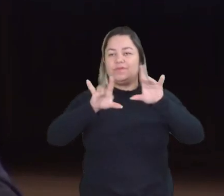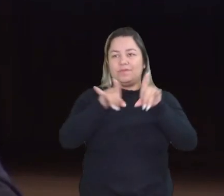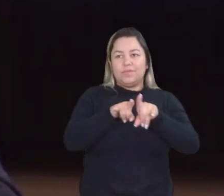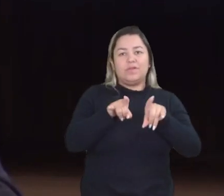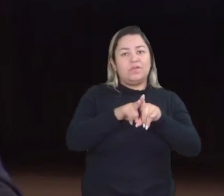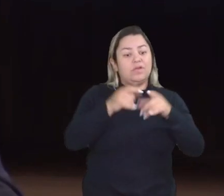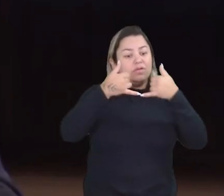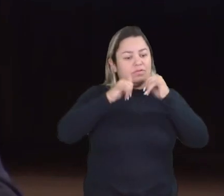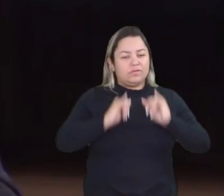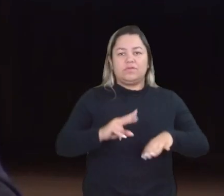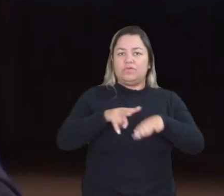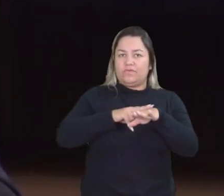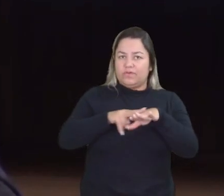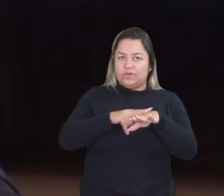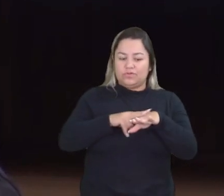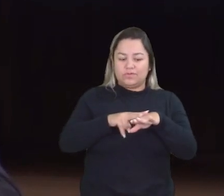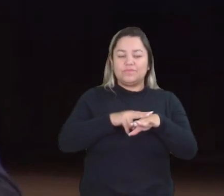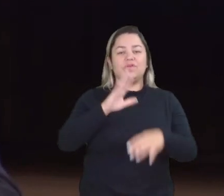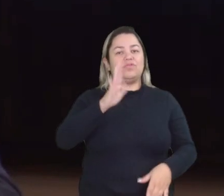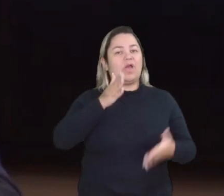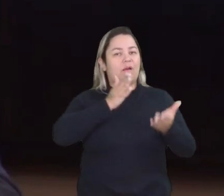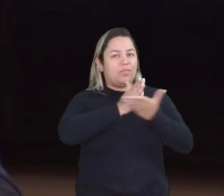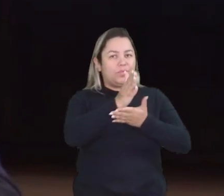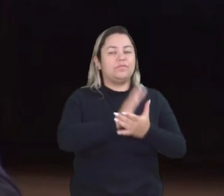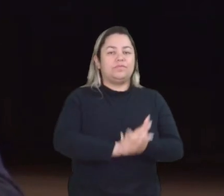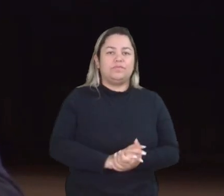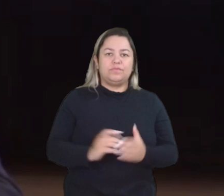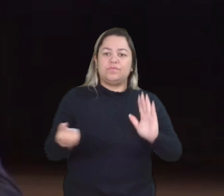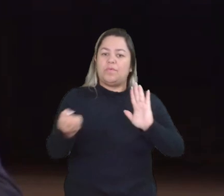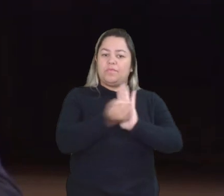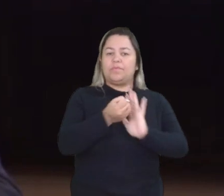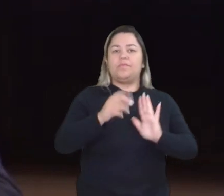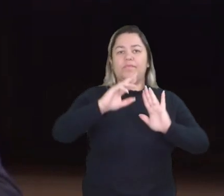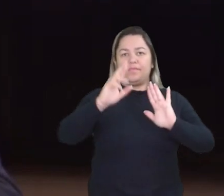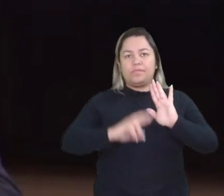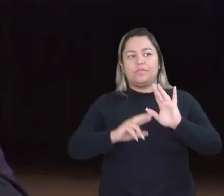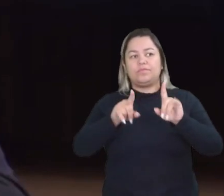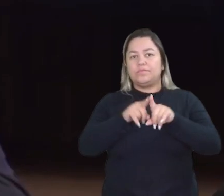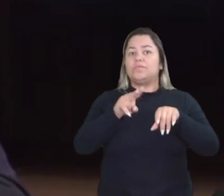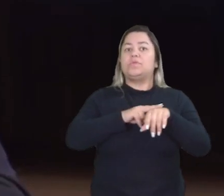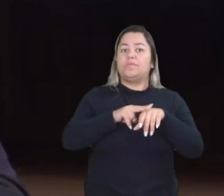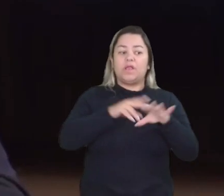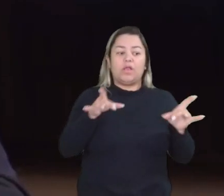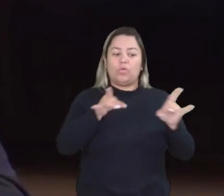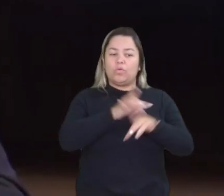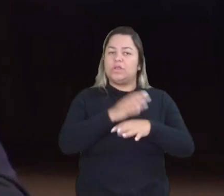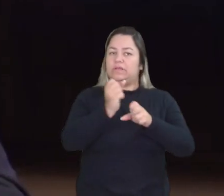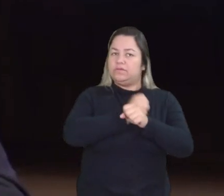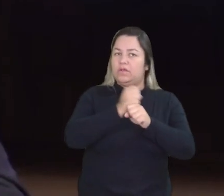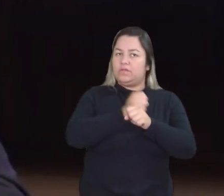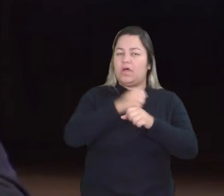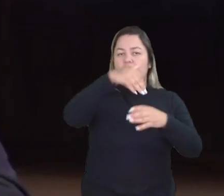produção de energia verde. A gente já aprovou o marco regulatório do hidrogênio verde. A gente quer concluir ainda esse